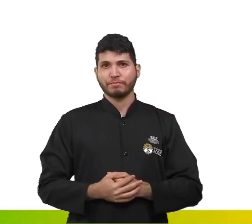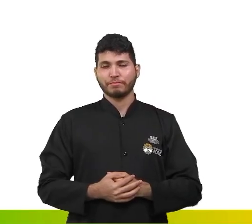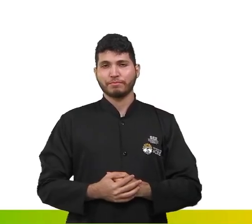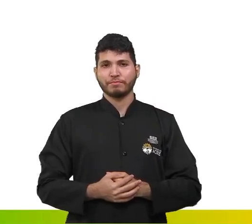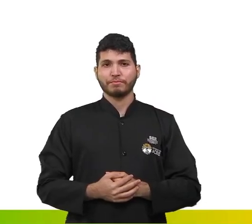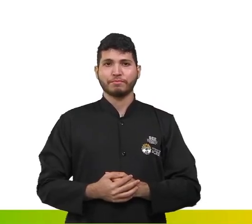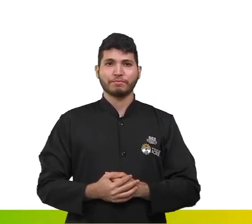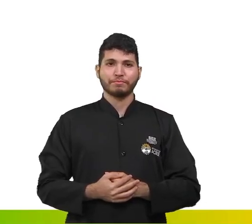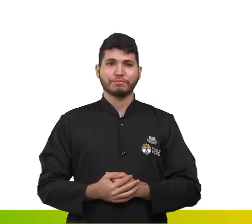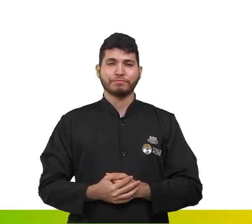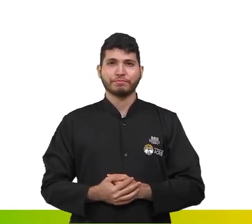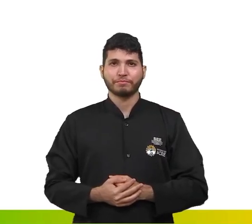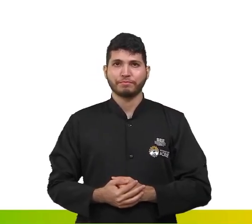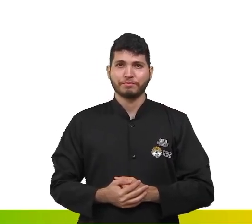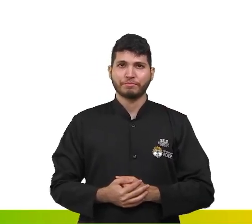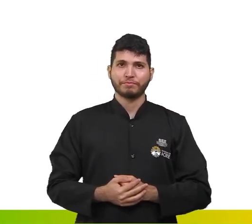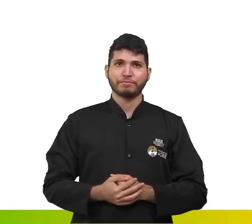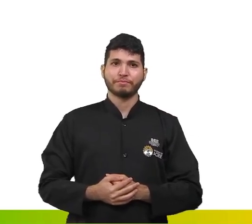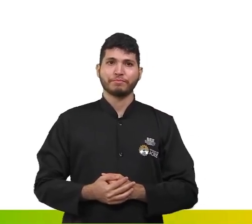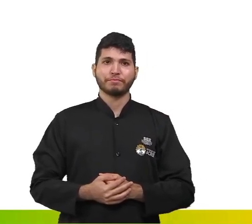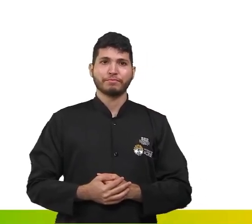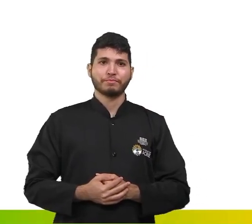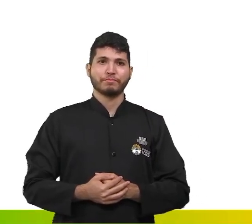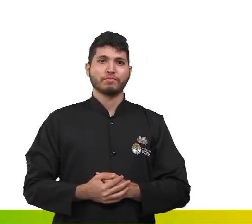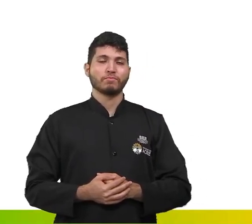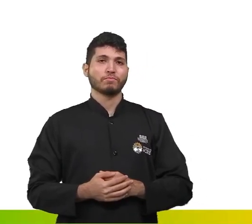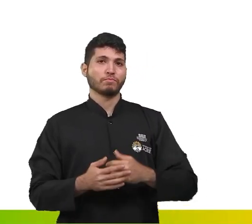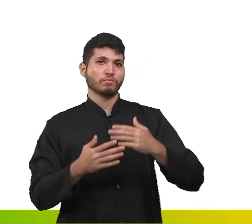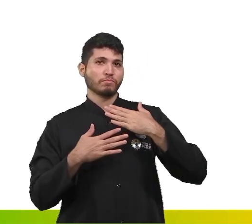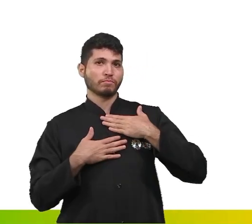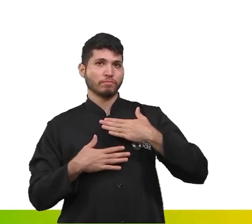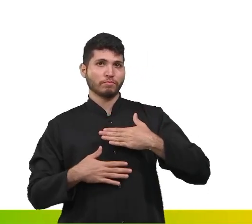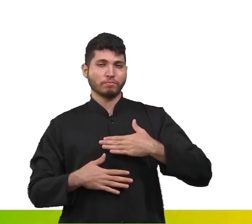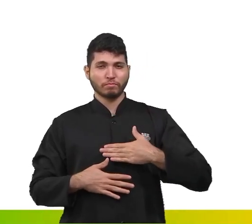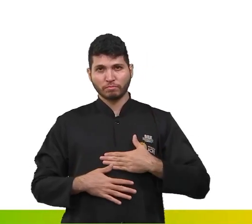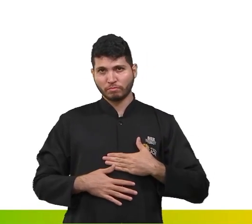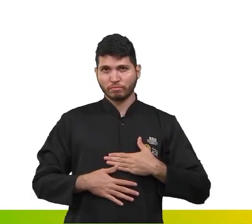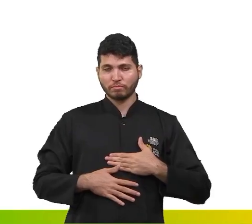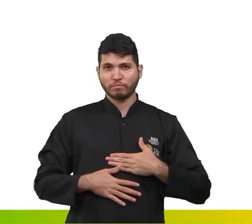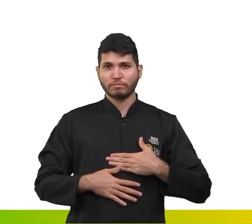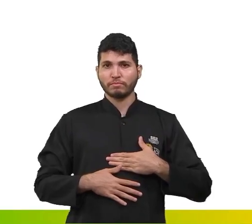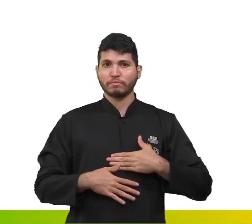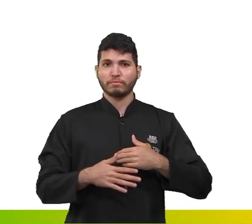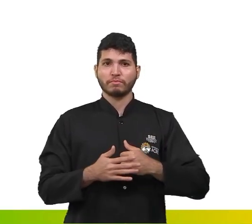viu contatos. Corpo foi colocado em tonel e